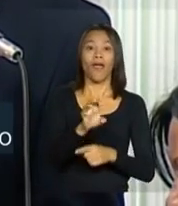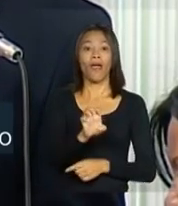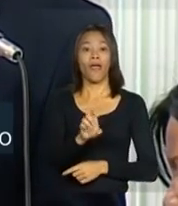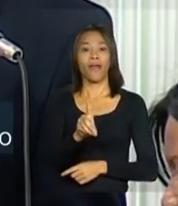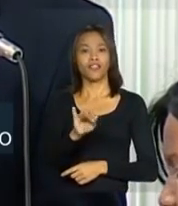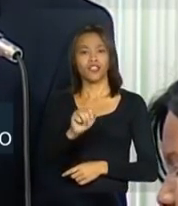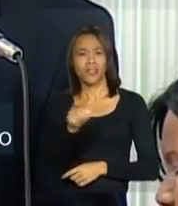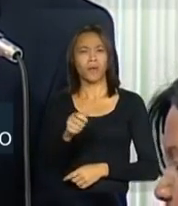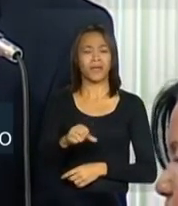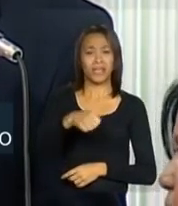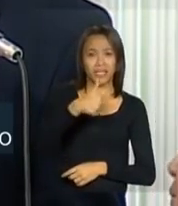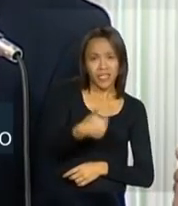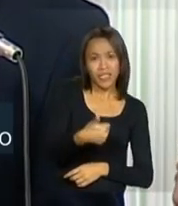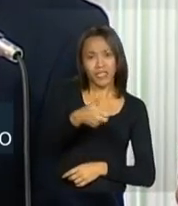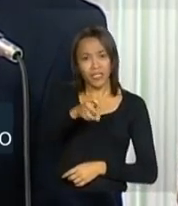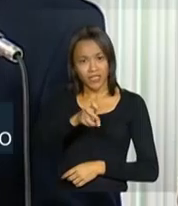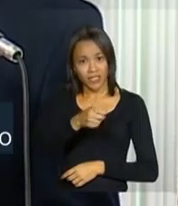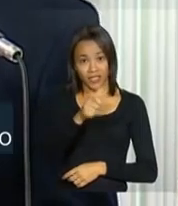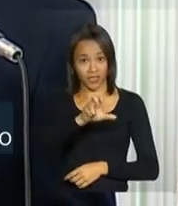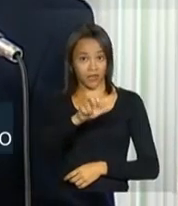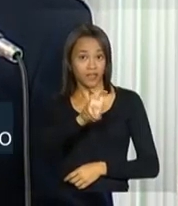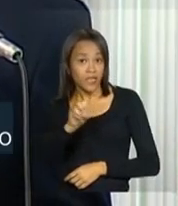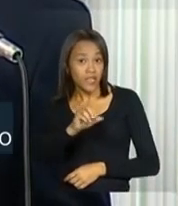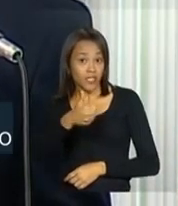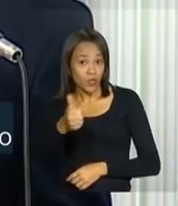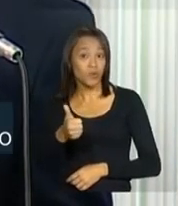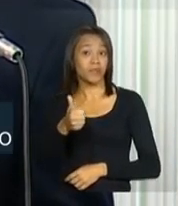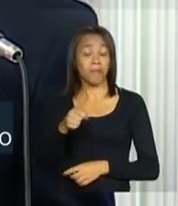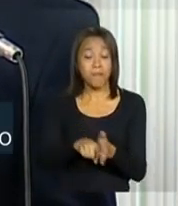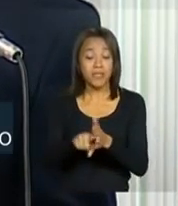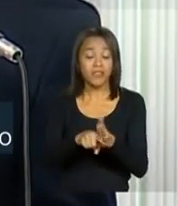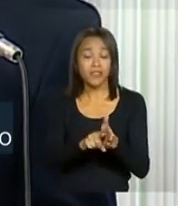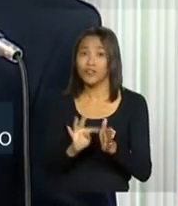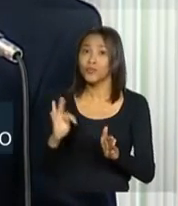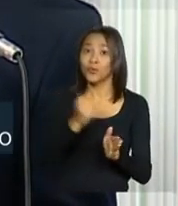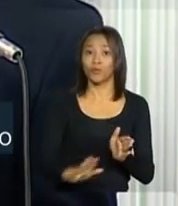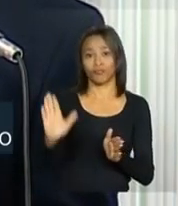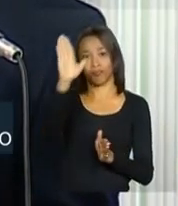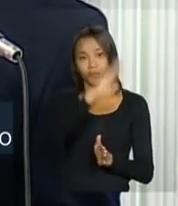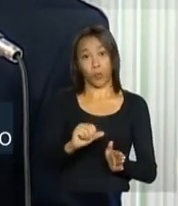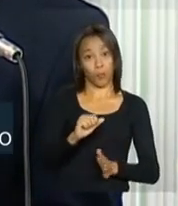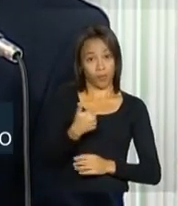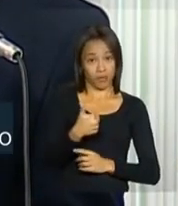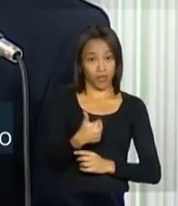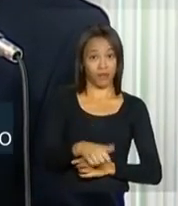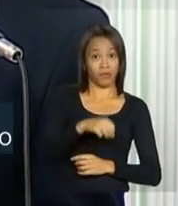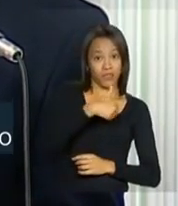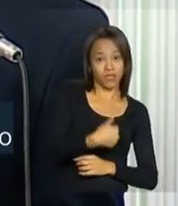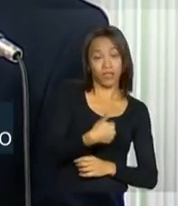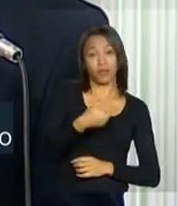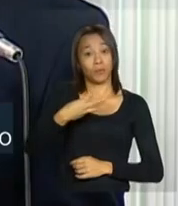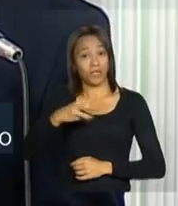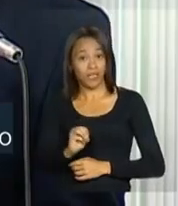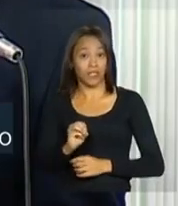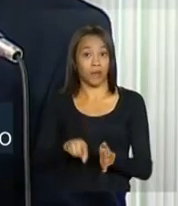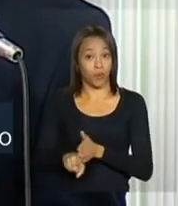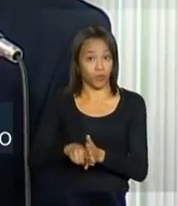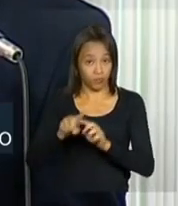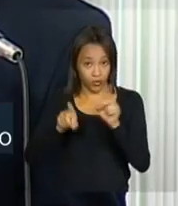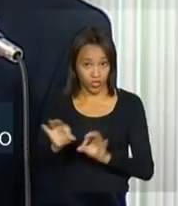511 pesquisas de universidades brasileiras de todas as regiões do país. No primeiro edital foram apoiados 130 projetos, no